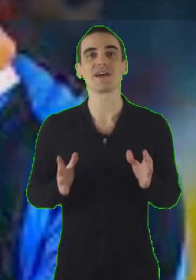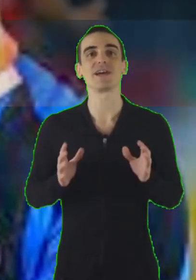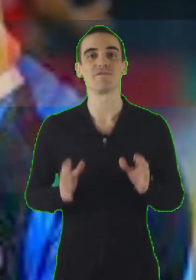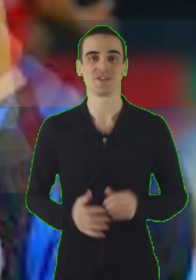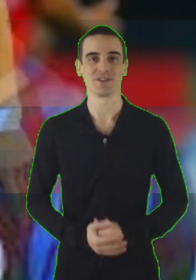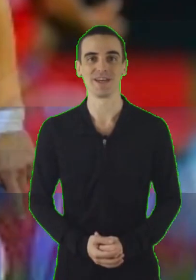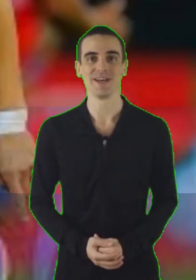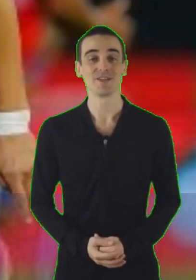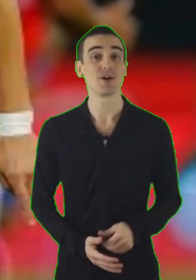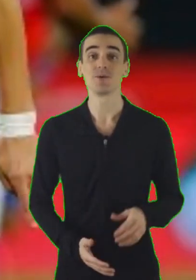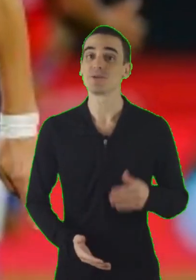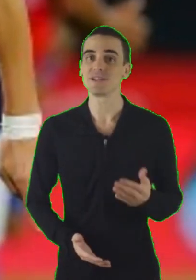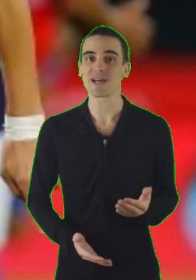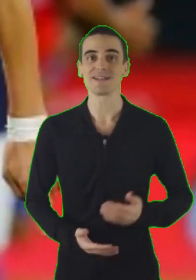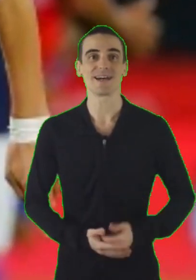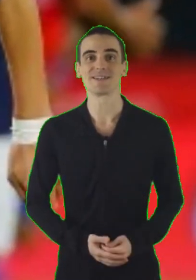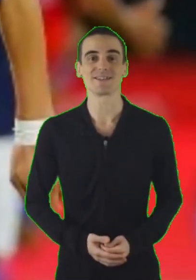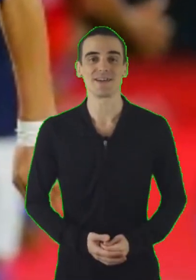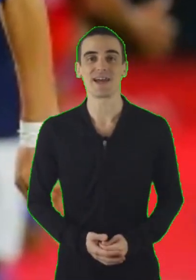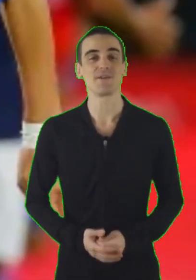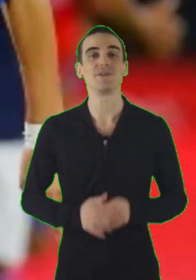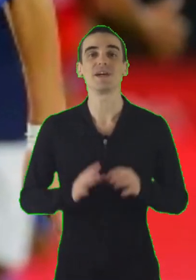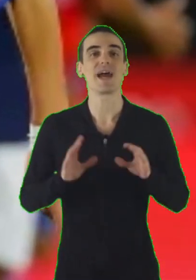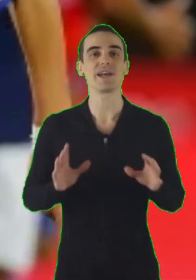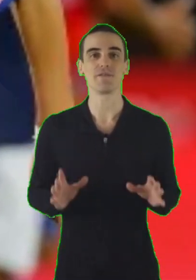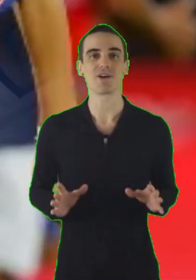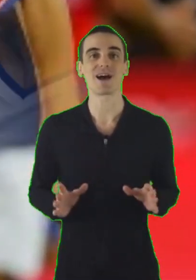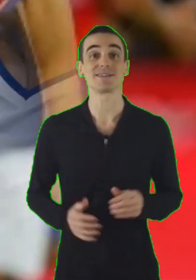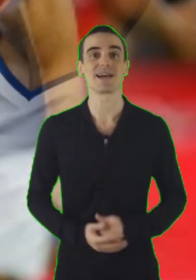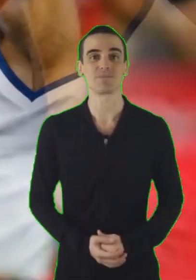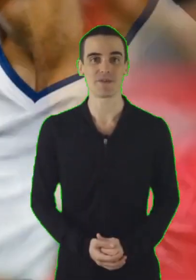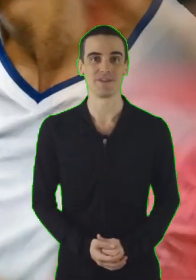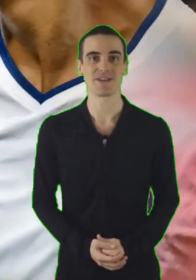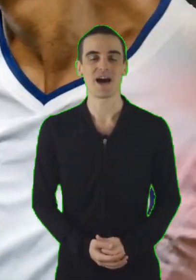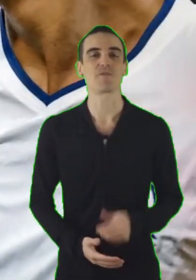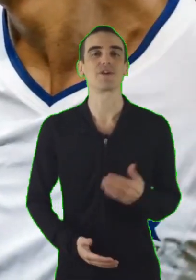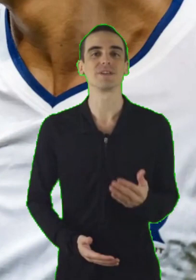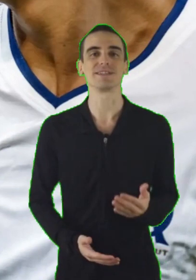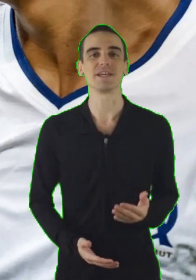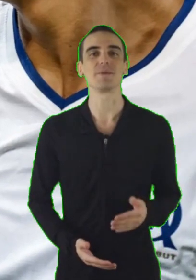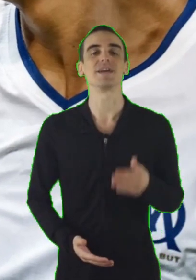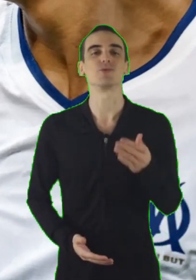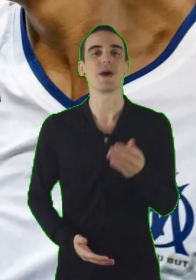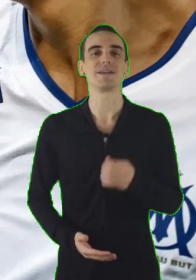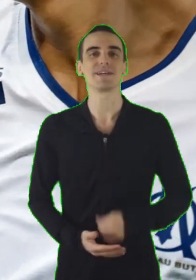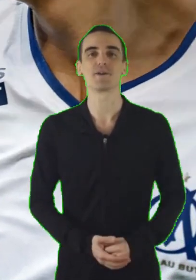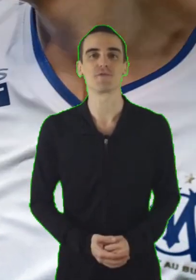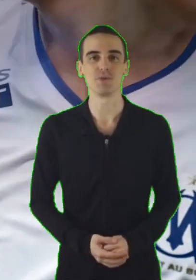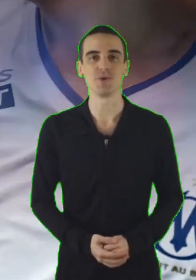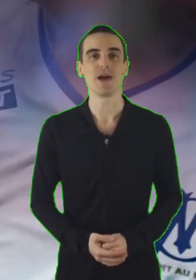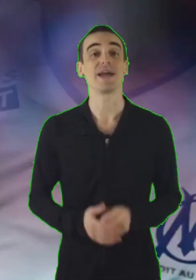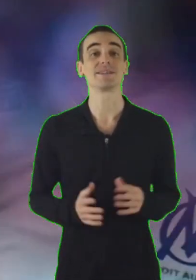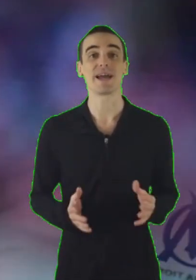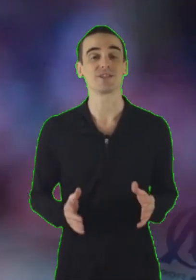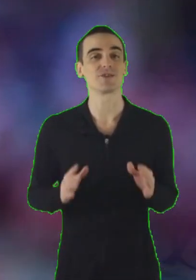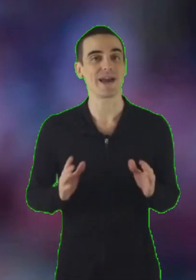se tornou uma referência no cenário internacional. O interesse do Cruzeiro na contratação de Alexis Sánchez não apenas evidencia a ambição do clube em reforçar seu